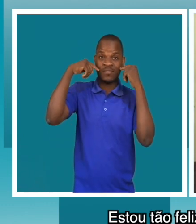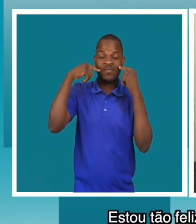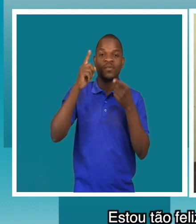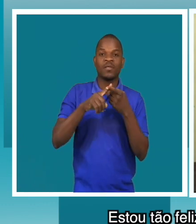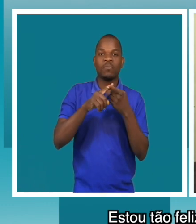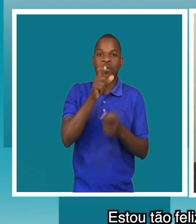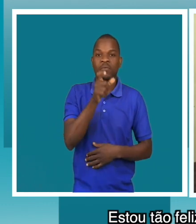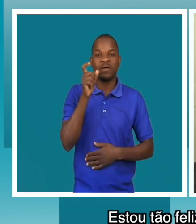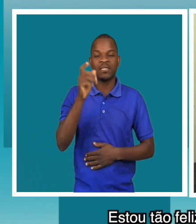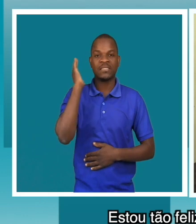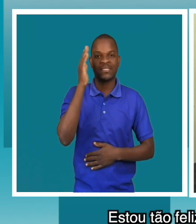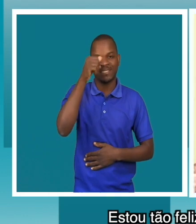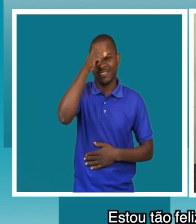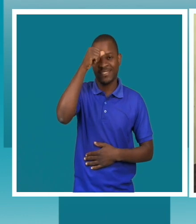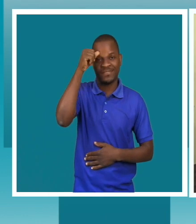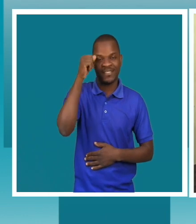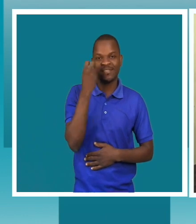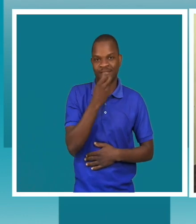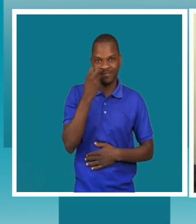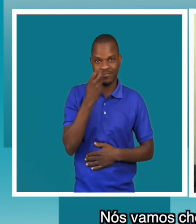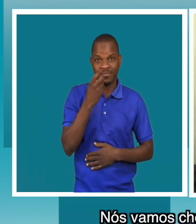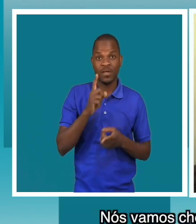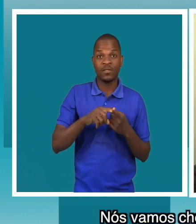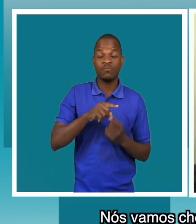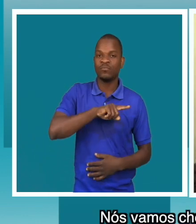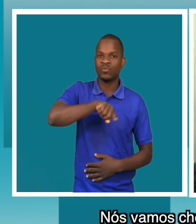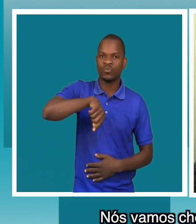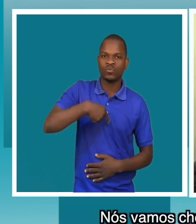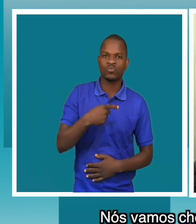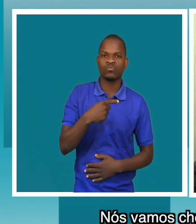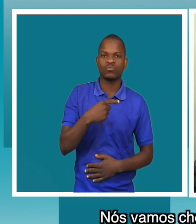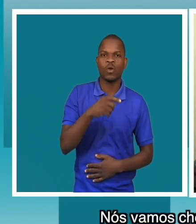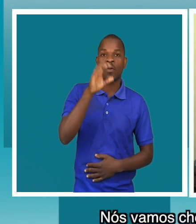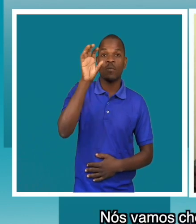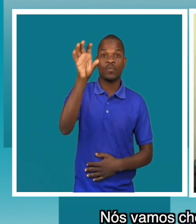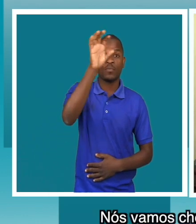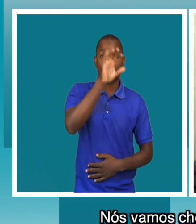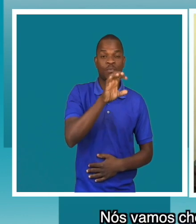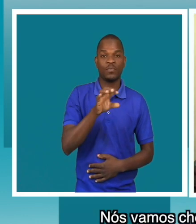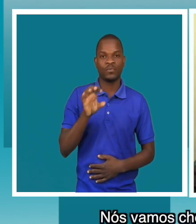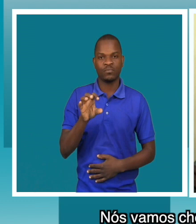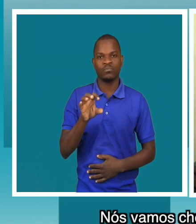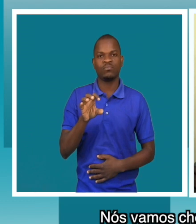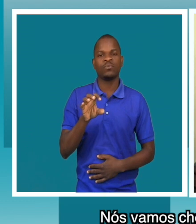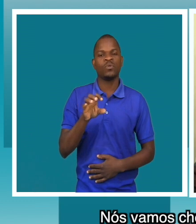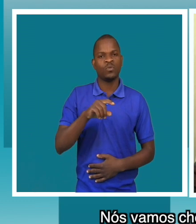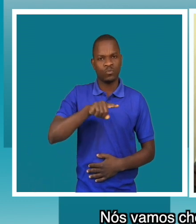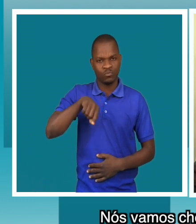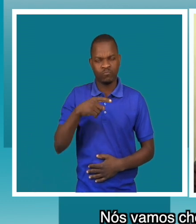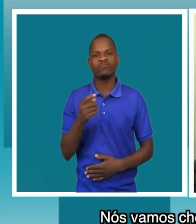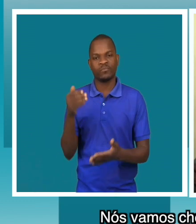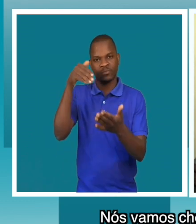até as palavras elas fogem em mim. A nós das províncias não é?